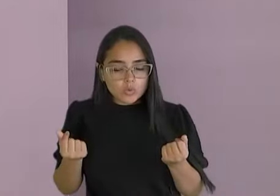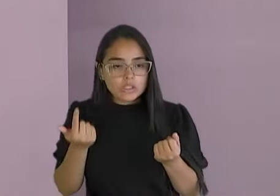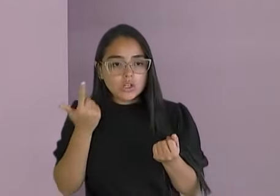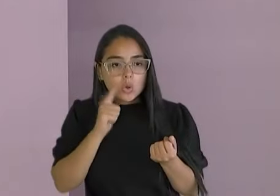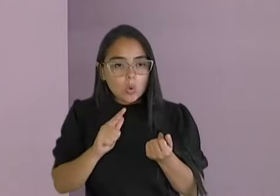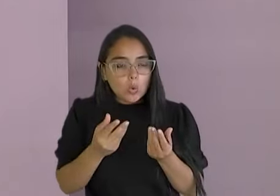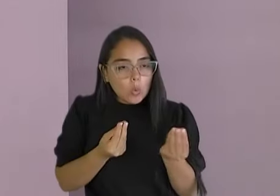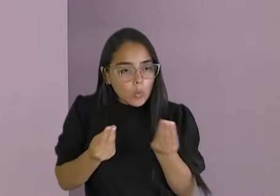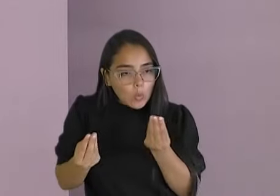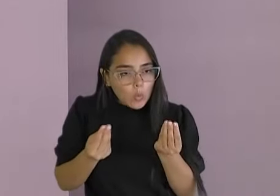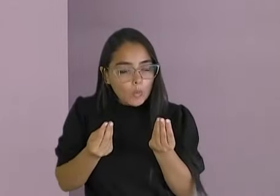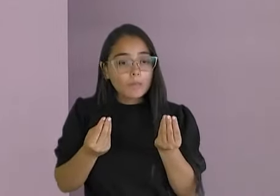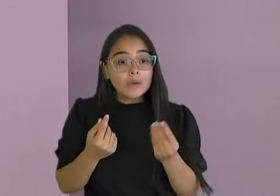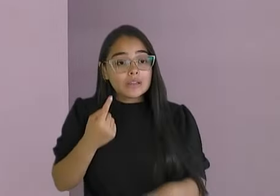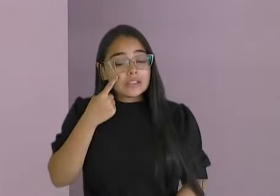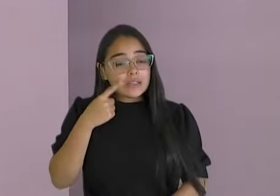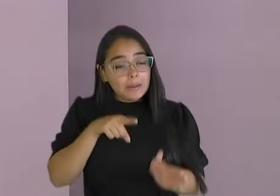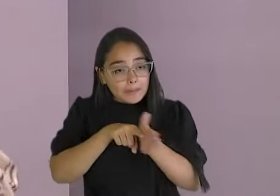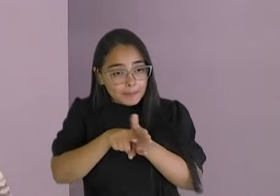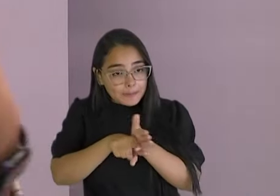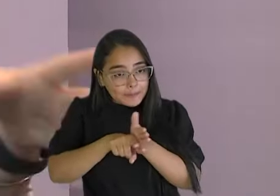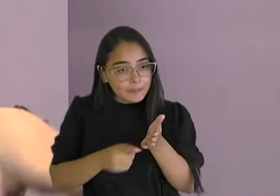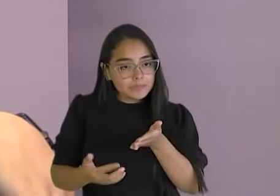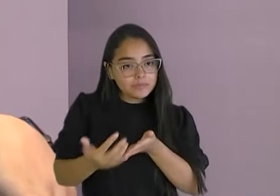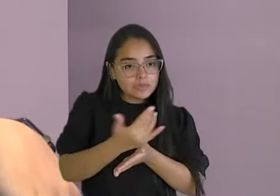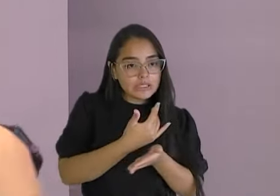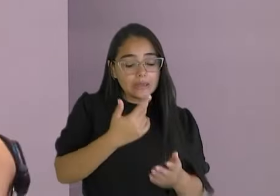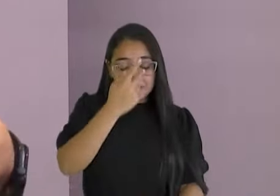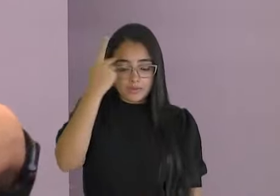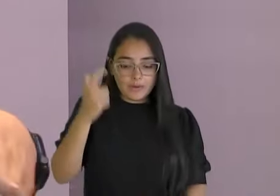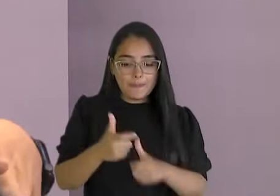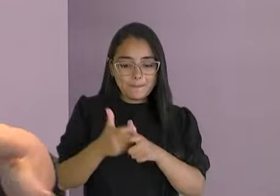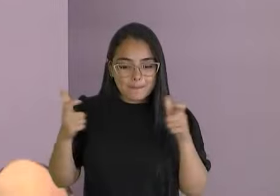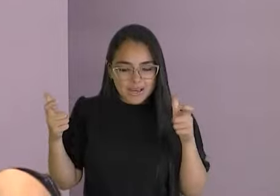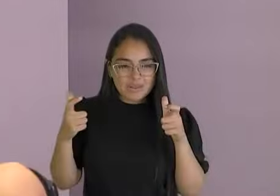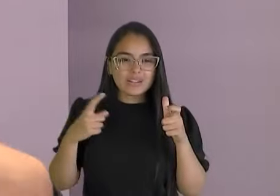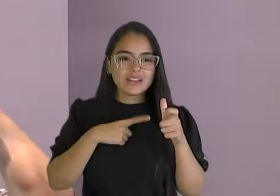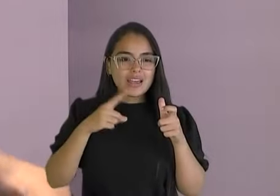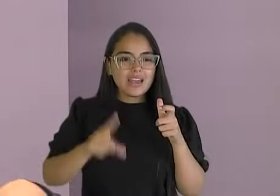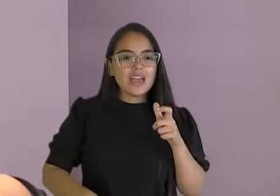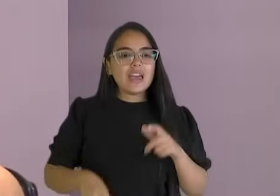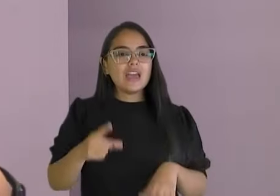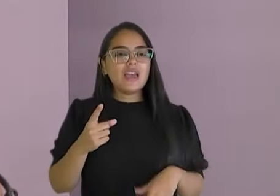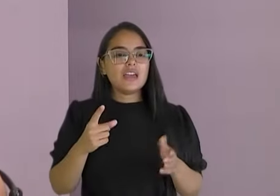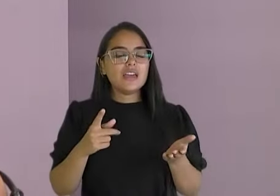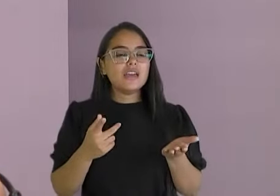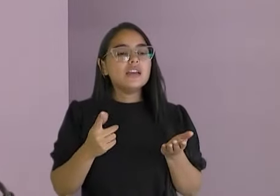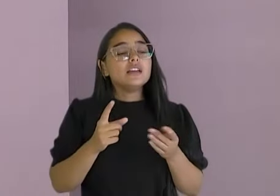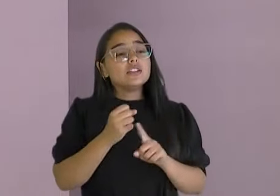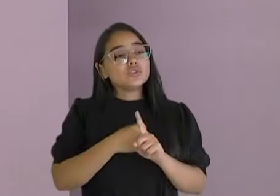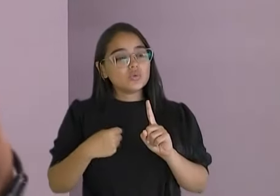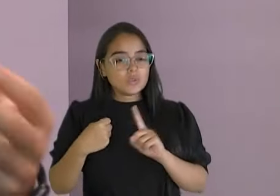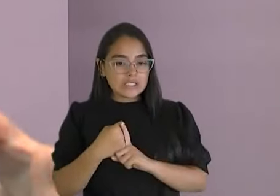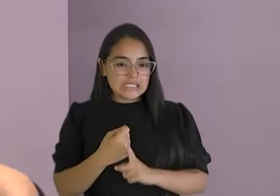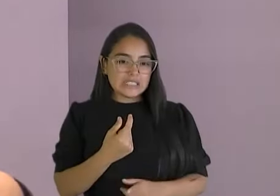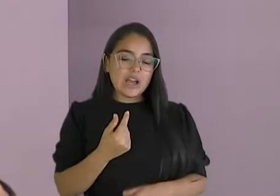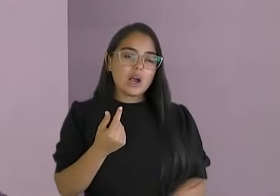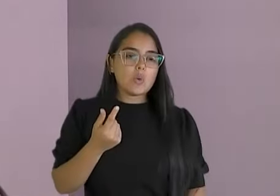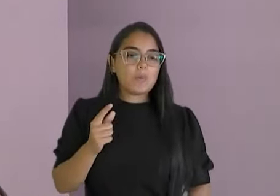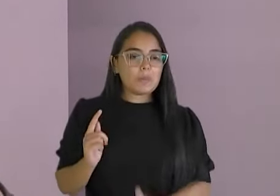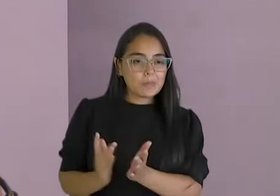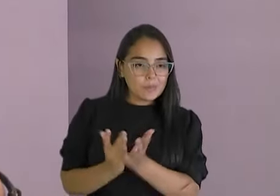né? Então, quando a gente vai ver os dados, a gente vê que as pessoas mais atingidas são pessoas aí com questões socioeconômicas um pouco mais baixas, às vezes que